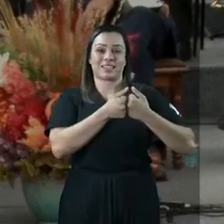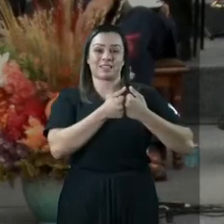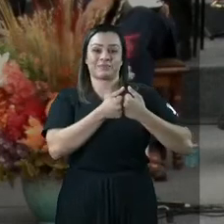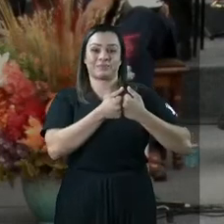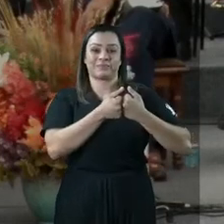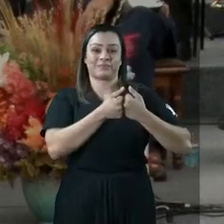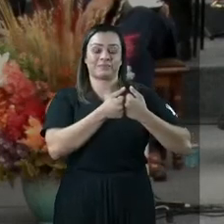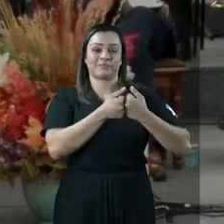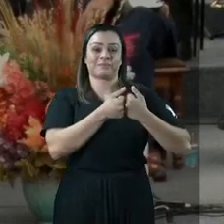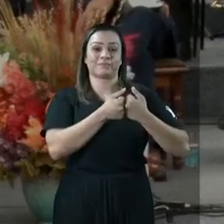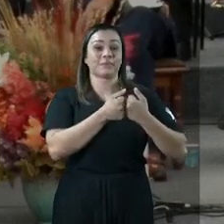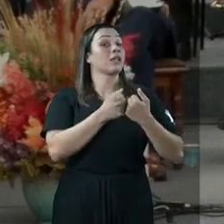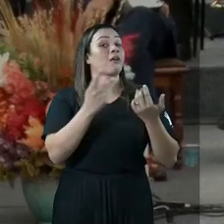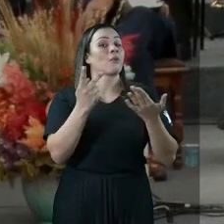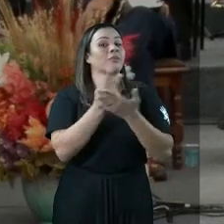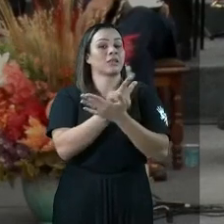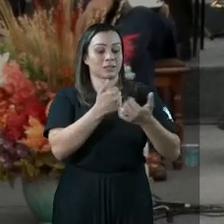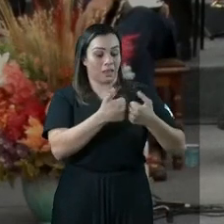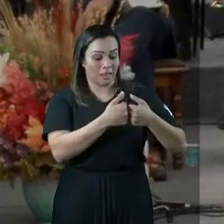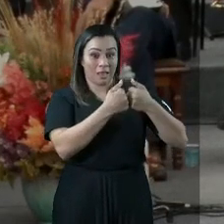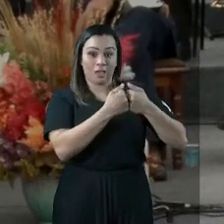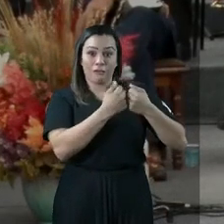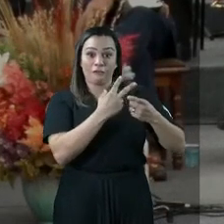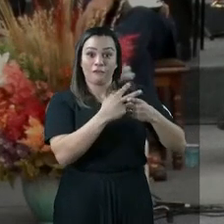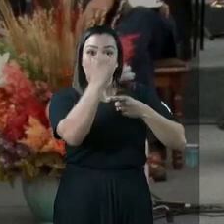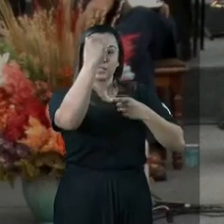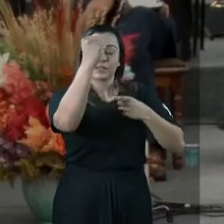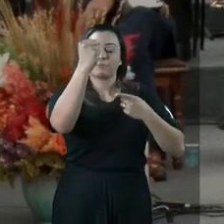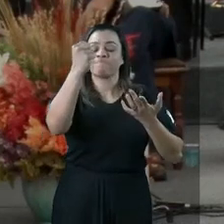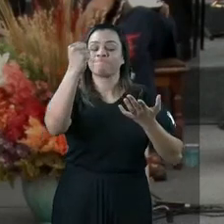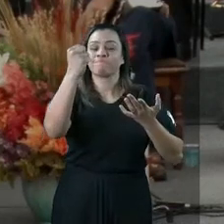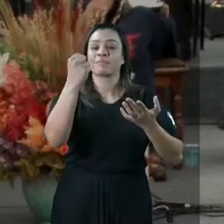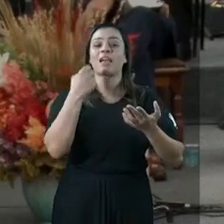se curva em adoração, que Davi compõe o Salmo